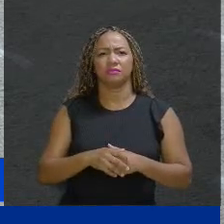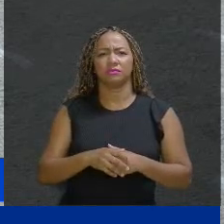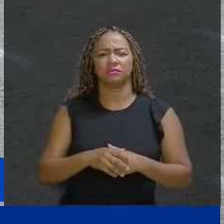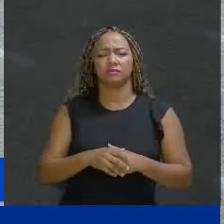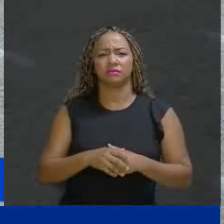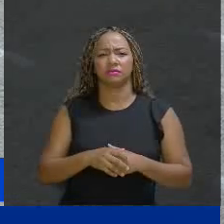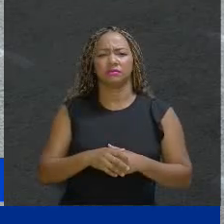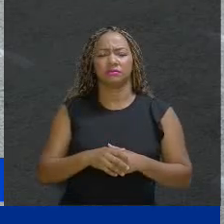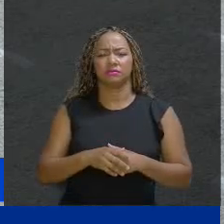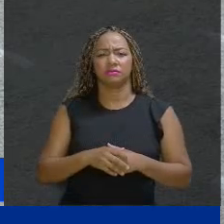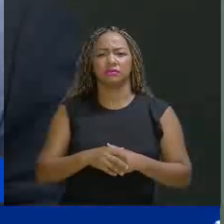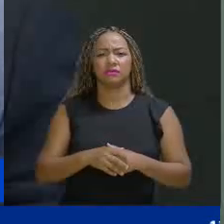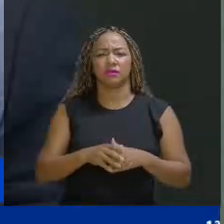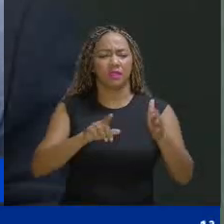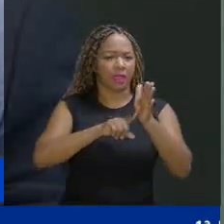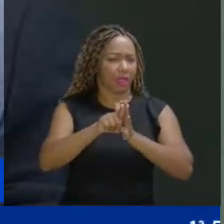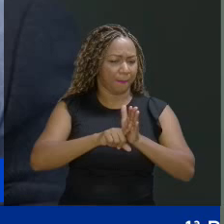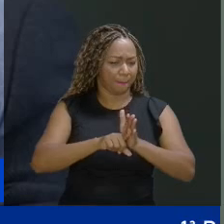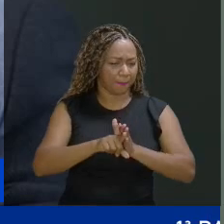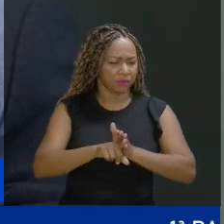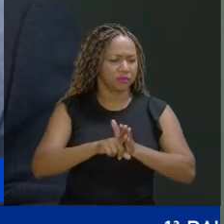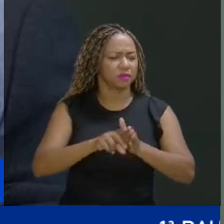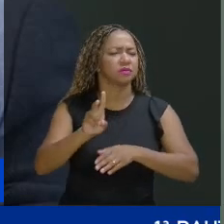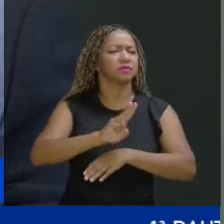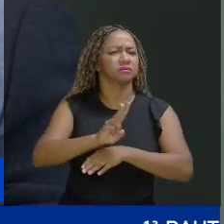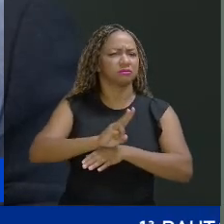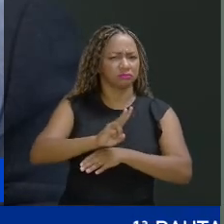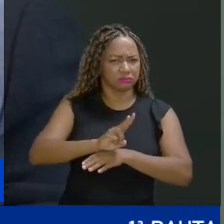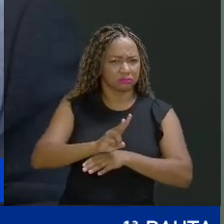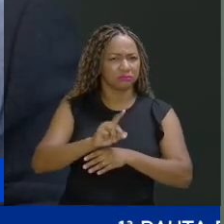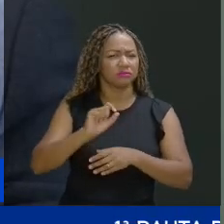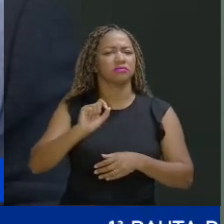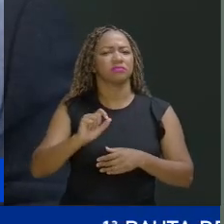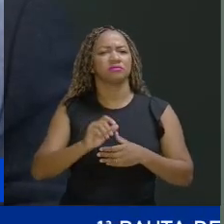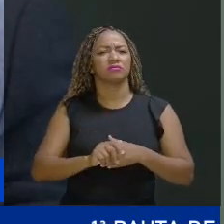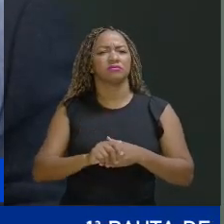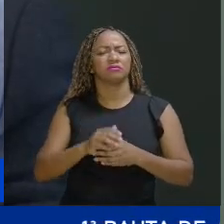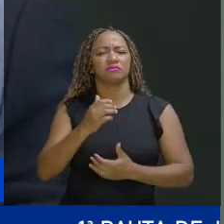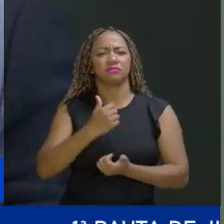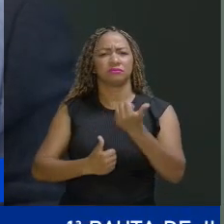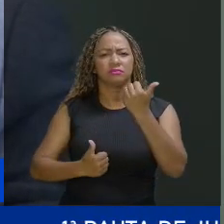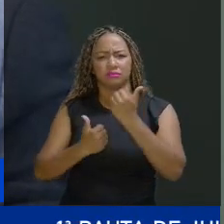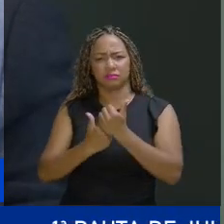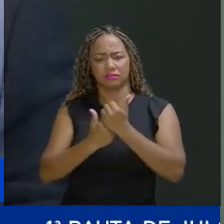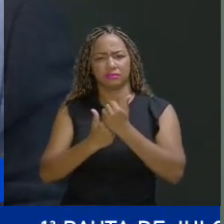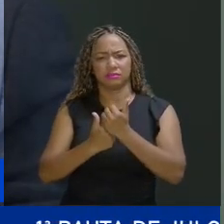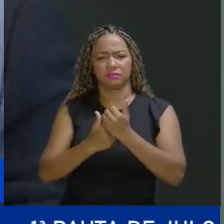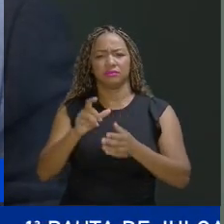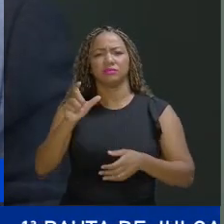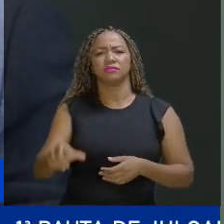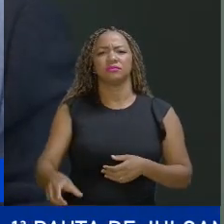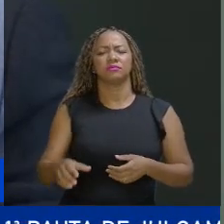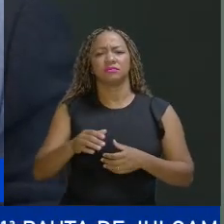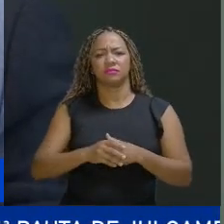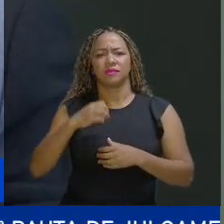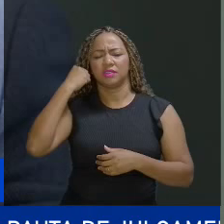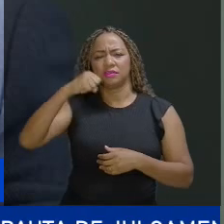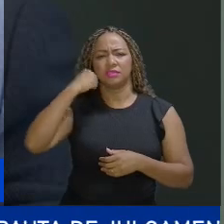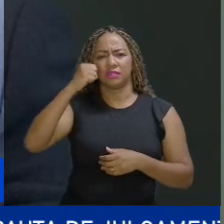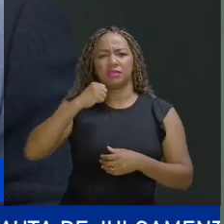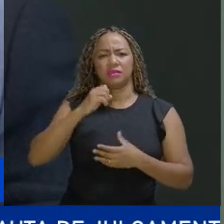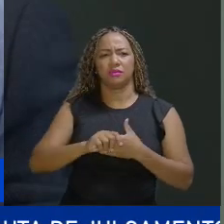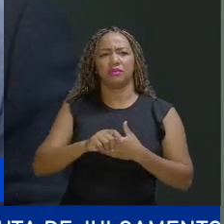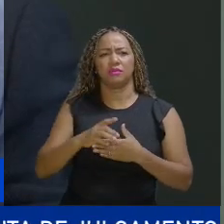que a base da investigação seria um suplente do senador Davi, o senhor